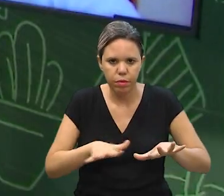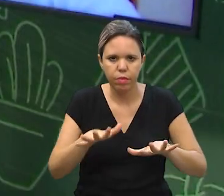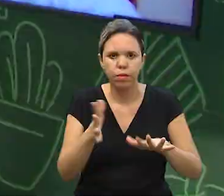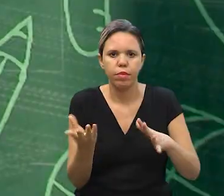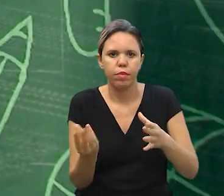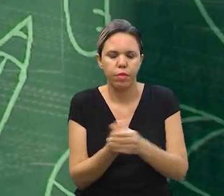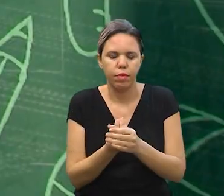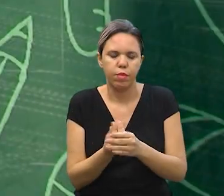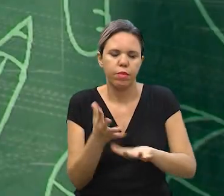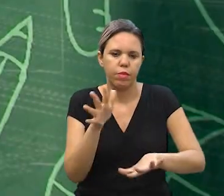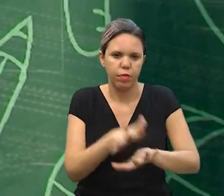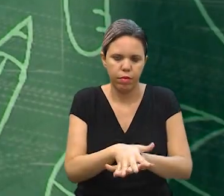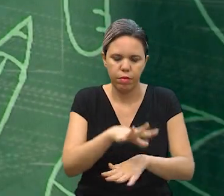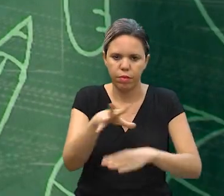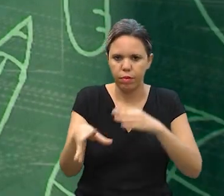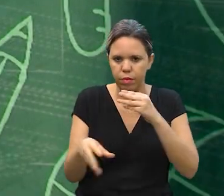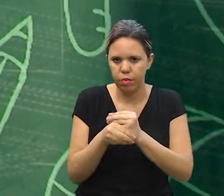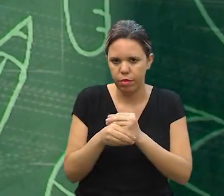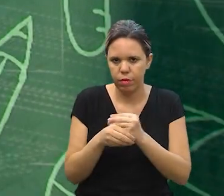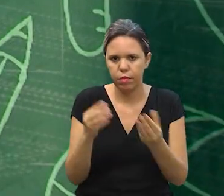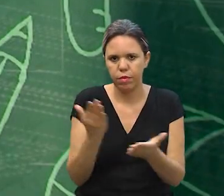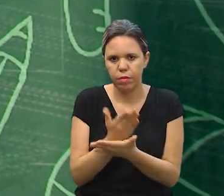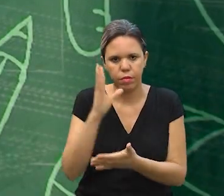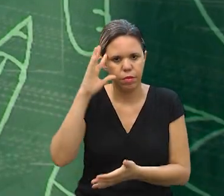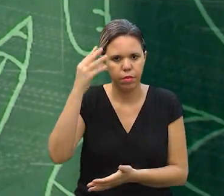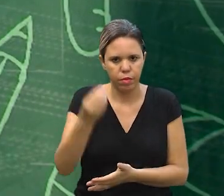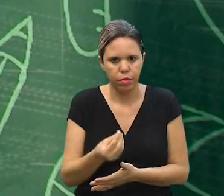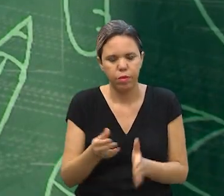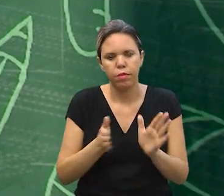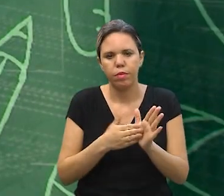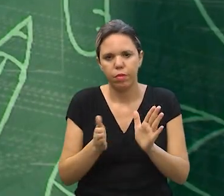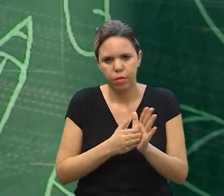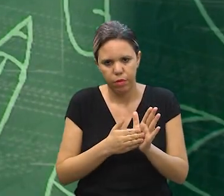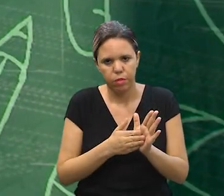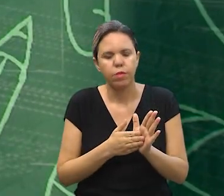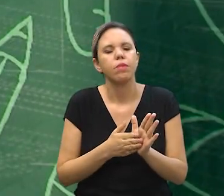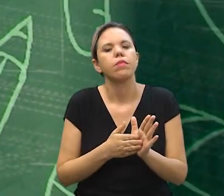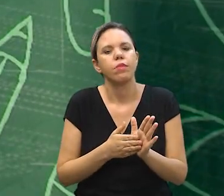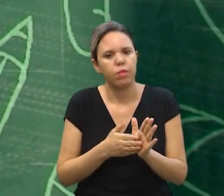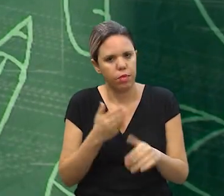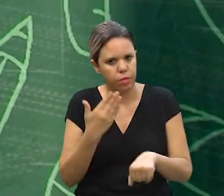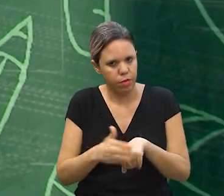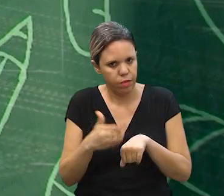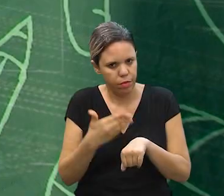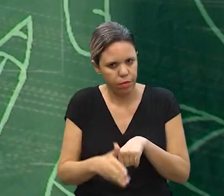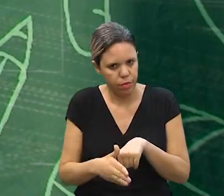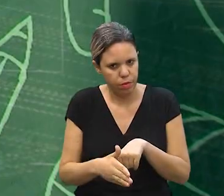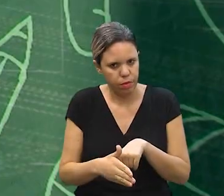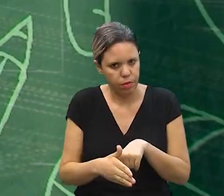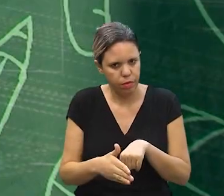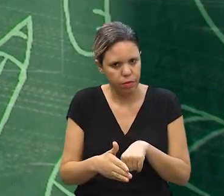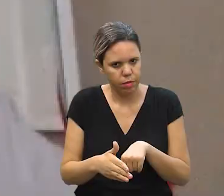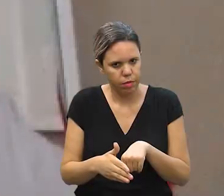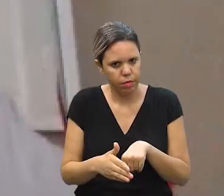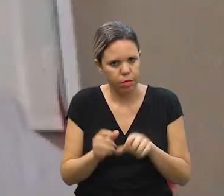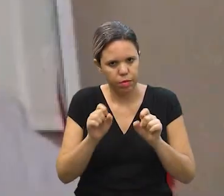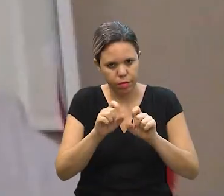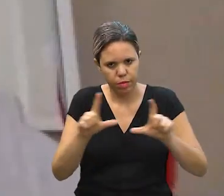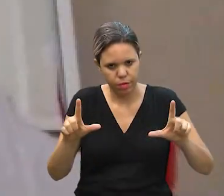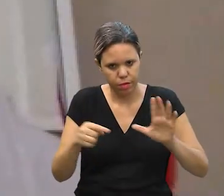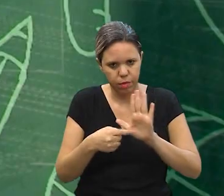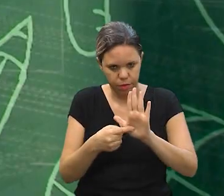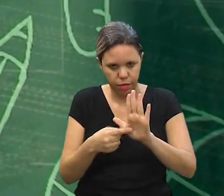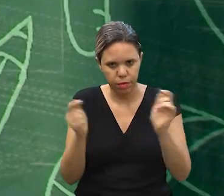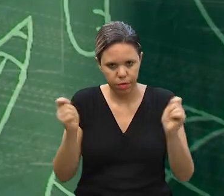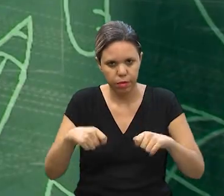Inclusão. Aí a senhora complementa, né, no livro Entendimento, Proposições e Práticas, não é isso? Então quer dizer que... Posso